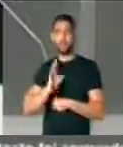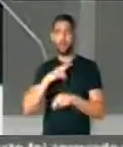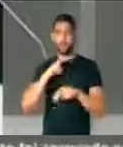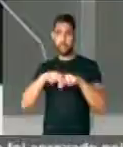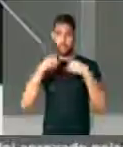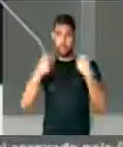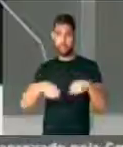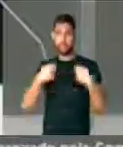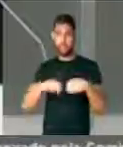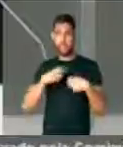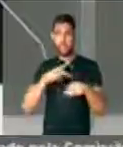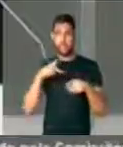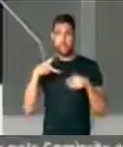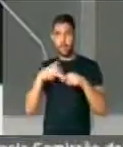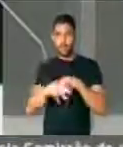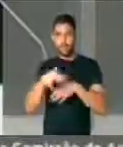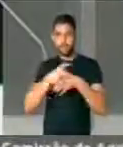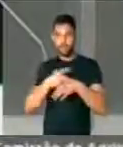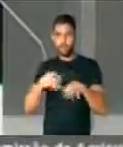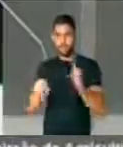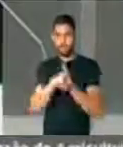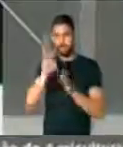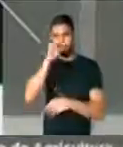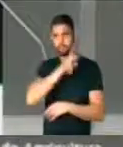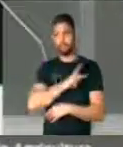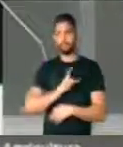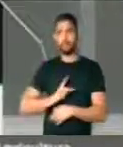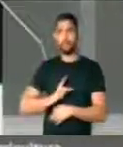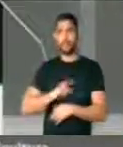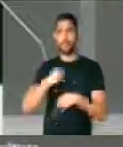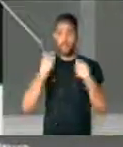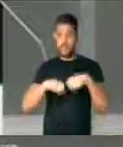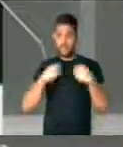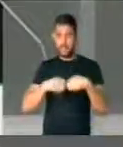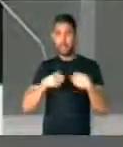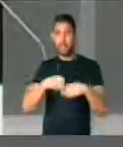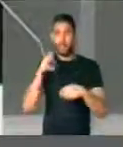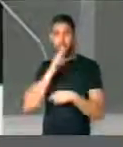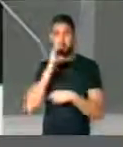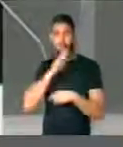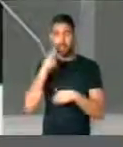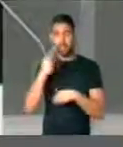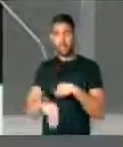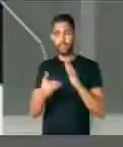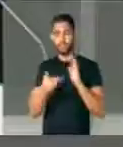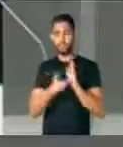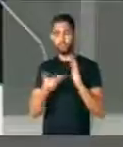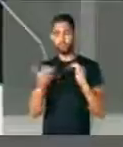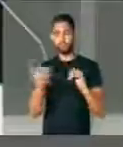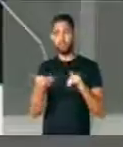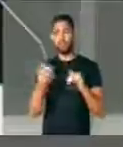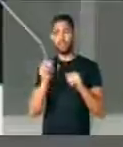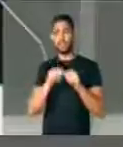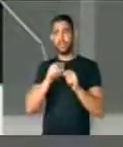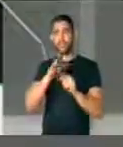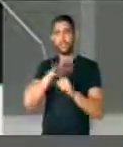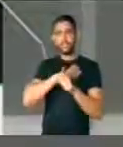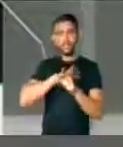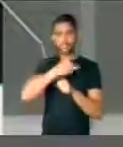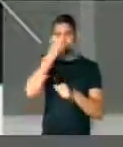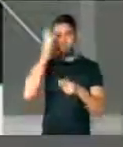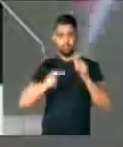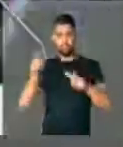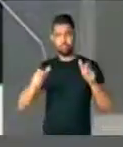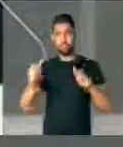existe a necessidade de cortar na própria carne, senhor presidente. Existe a necessidade desse Congresso, que está rodeado de